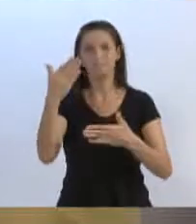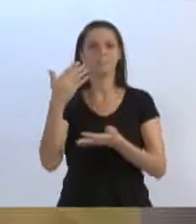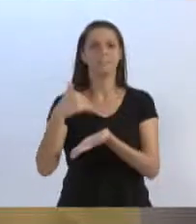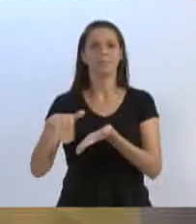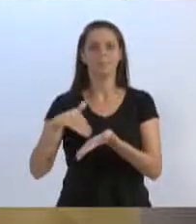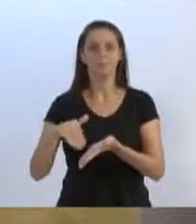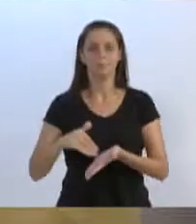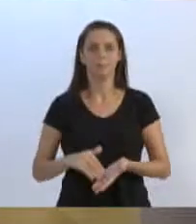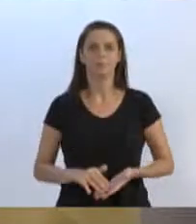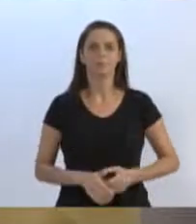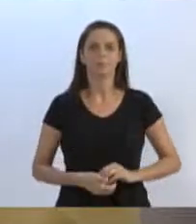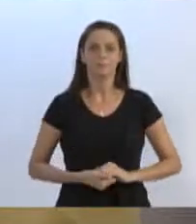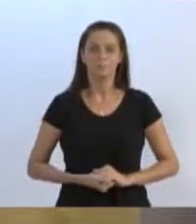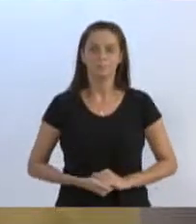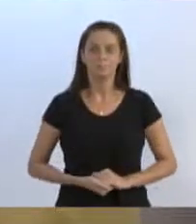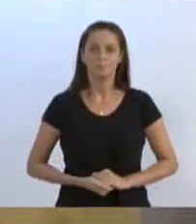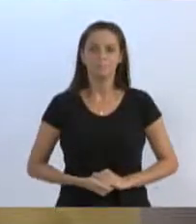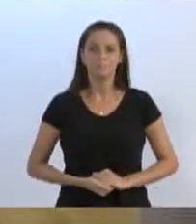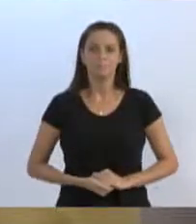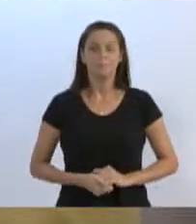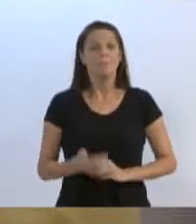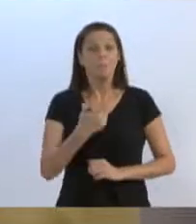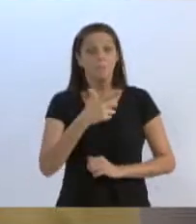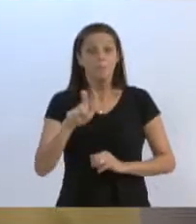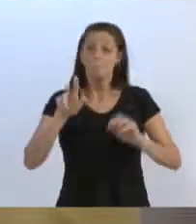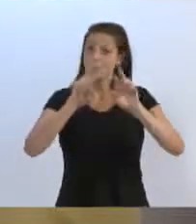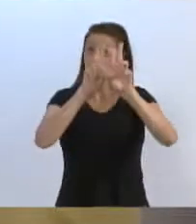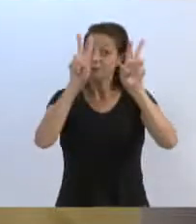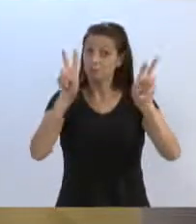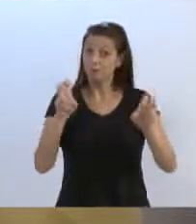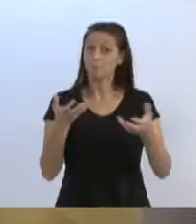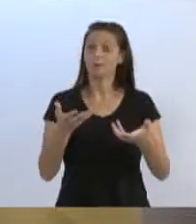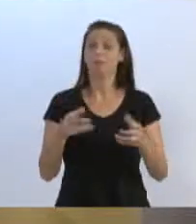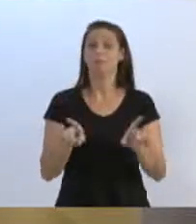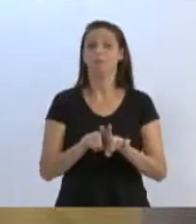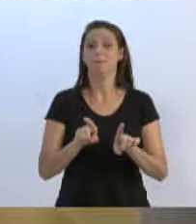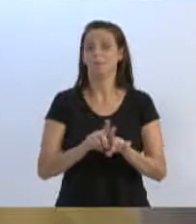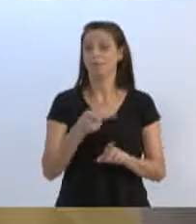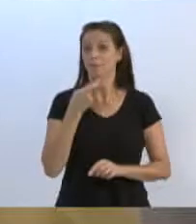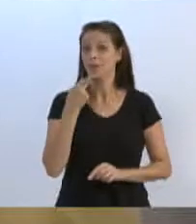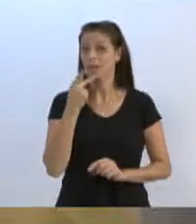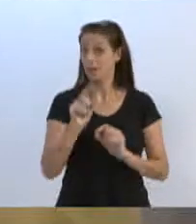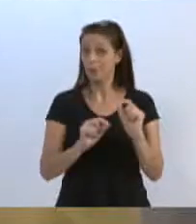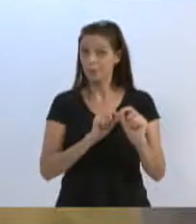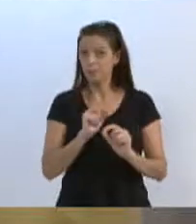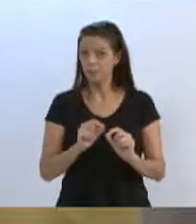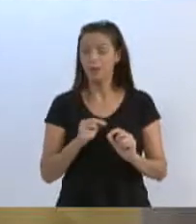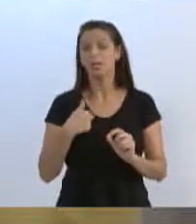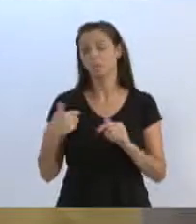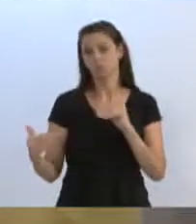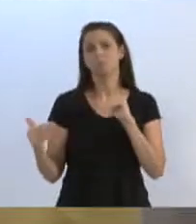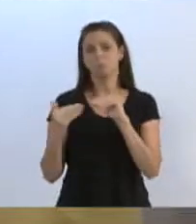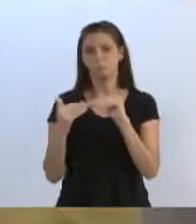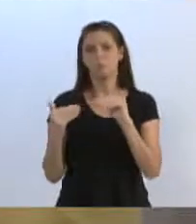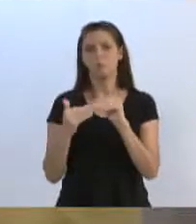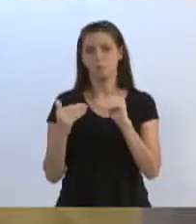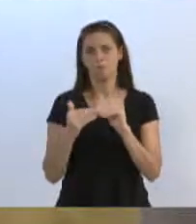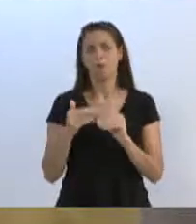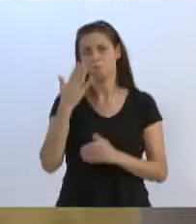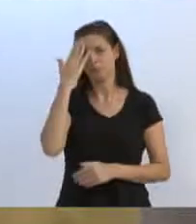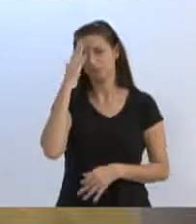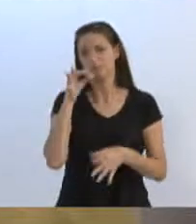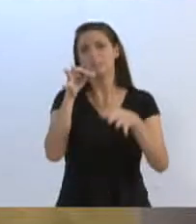agradecimento o outro assunto que quero falar e aqui fazendo coro tenho certeza